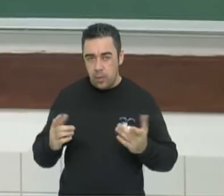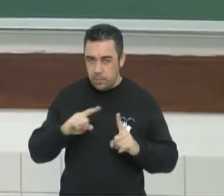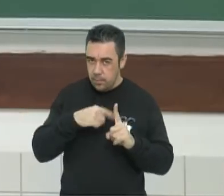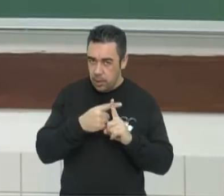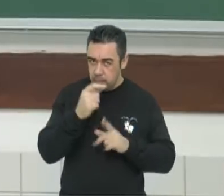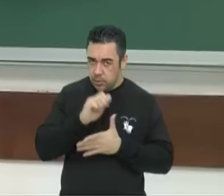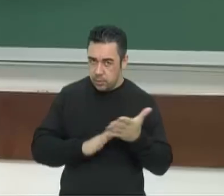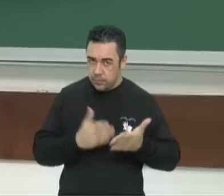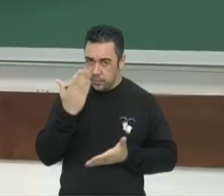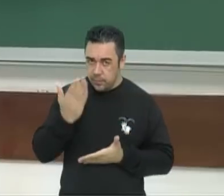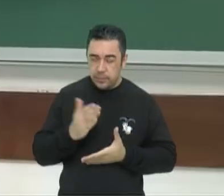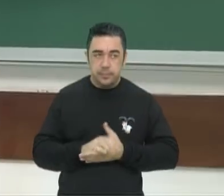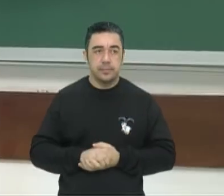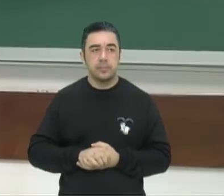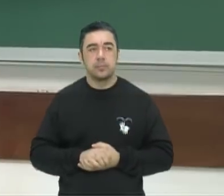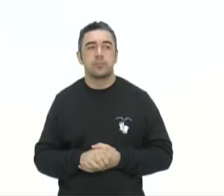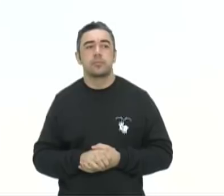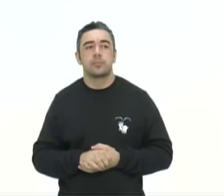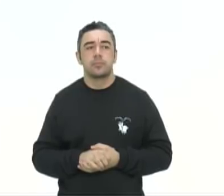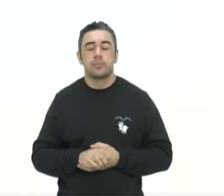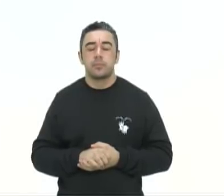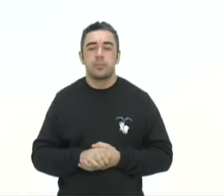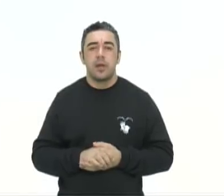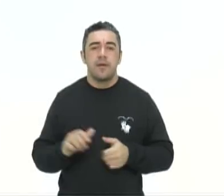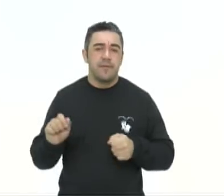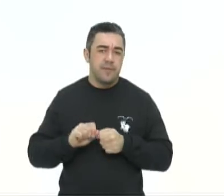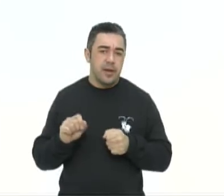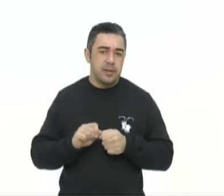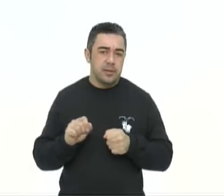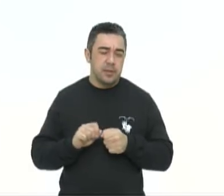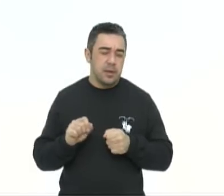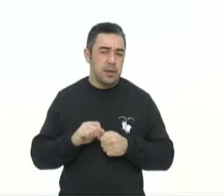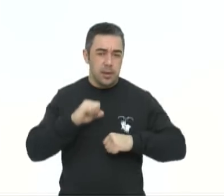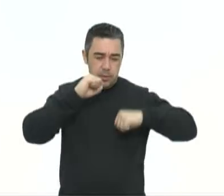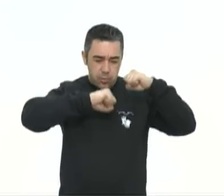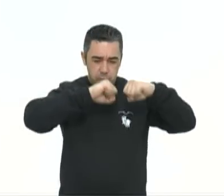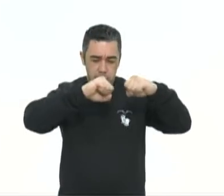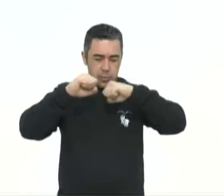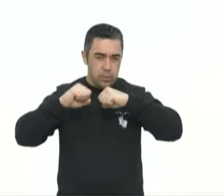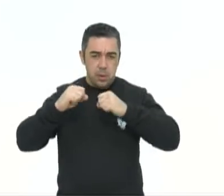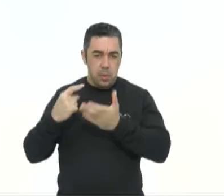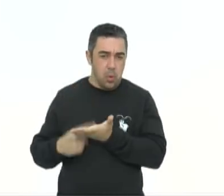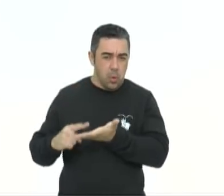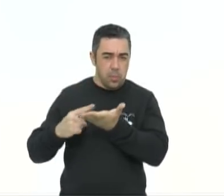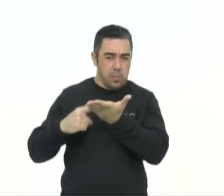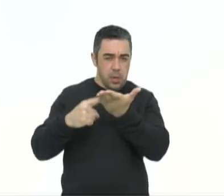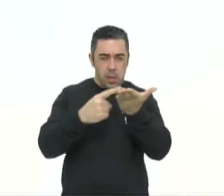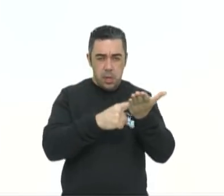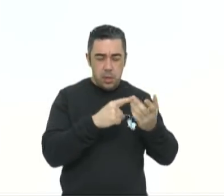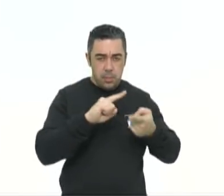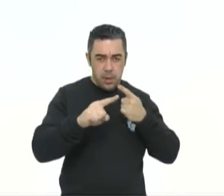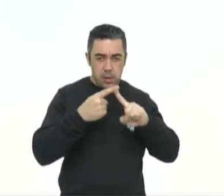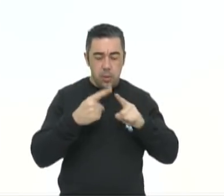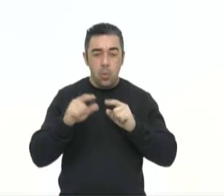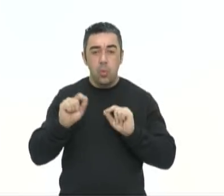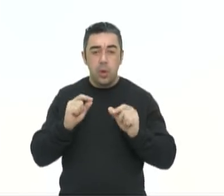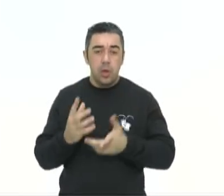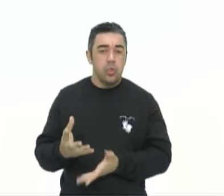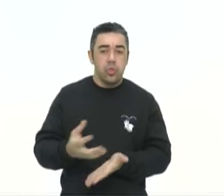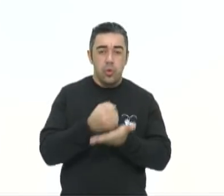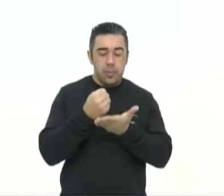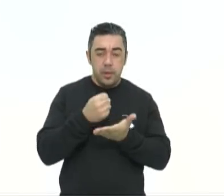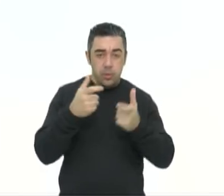uma atividade, vamos lá? A prática de industriais estabelecerem preços semelhantes, visando domínio de mercado em